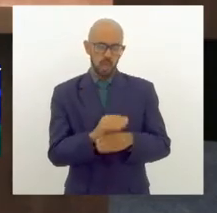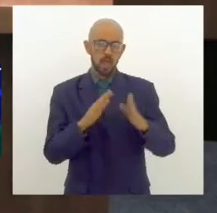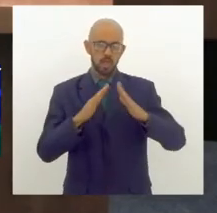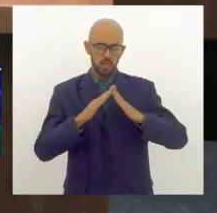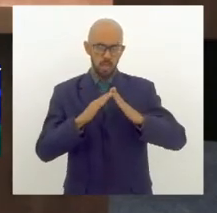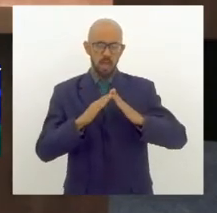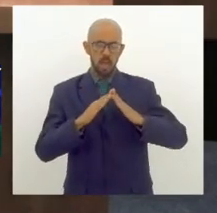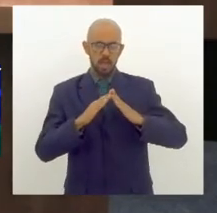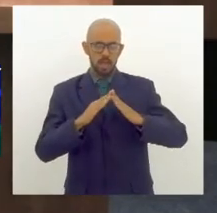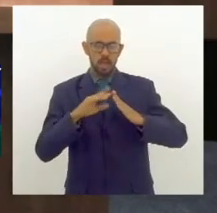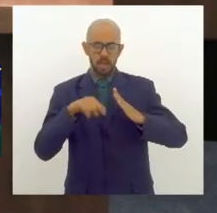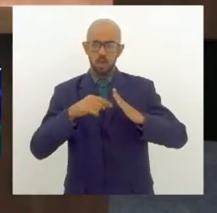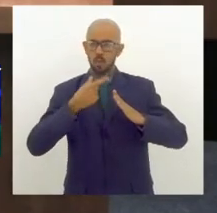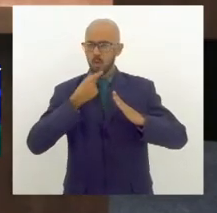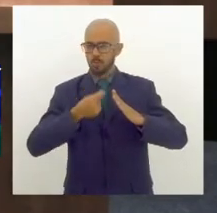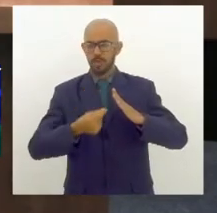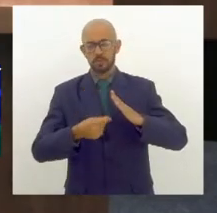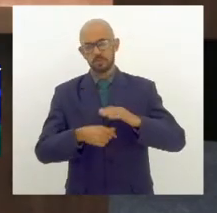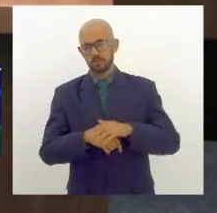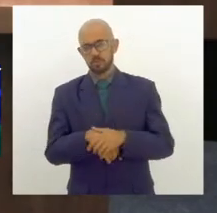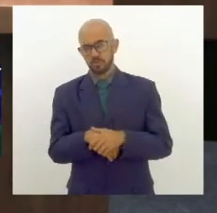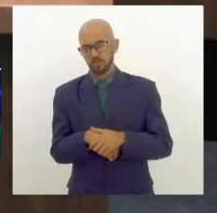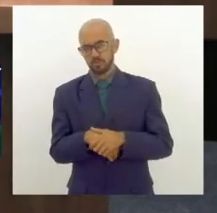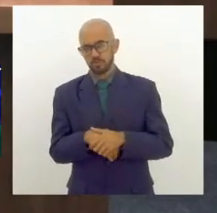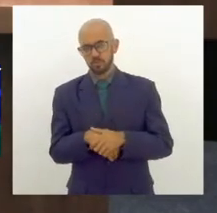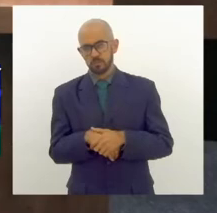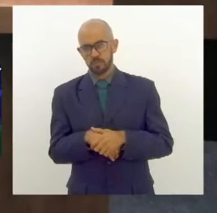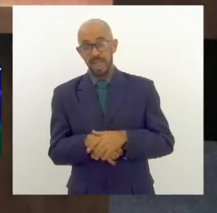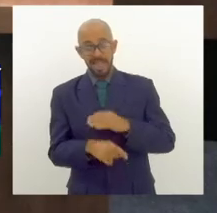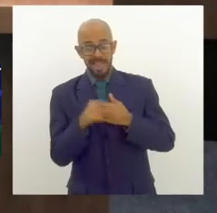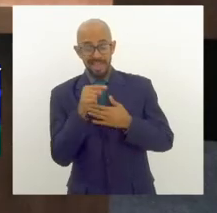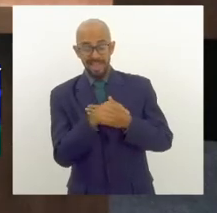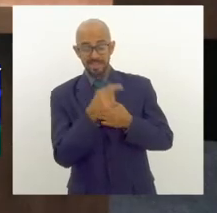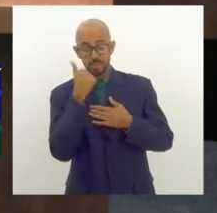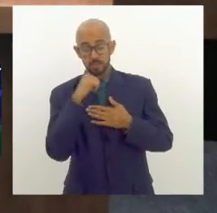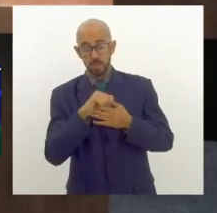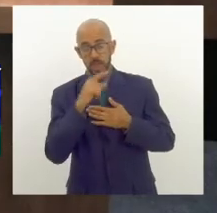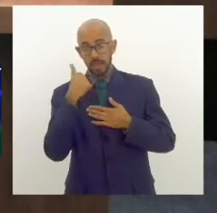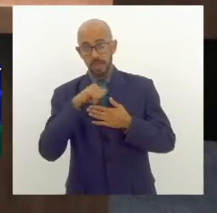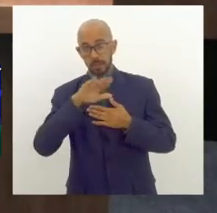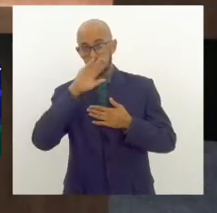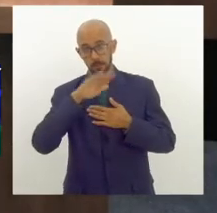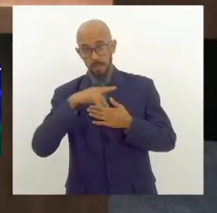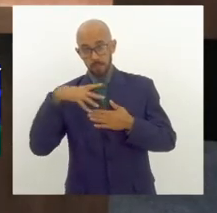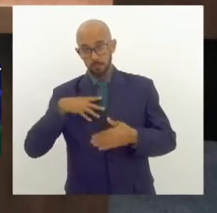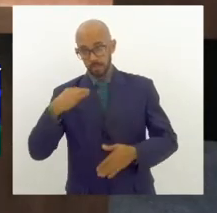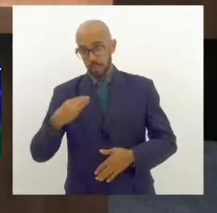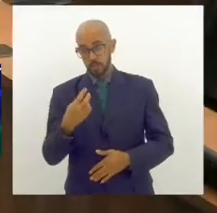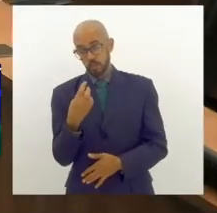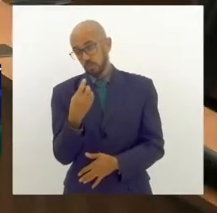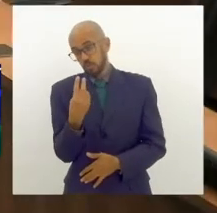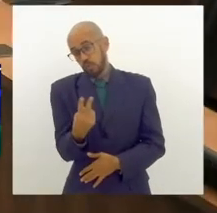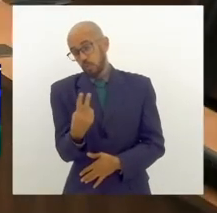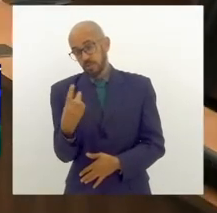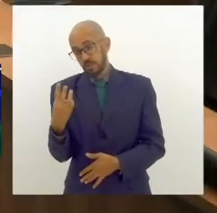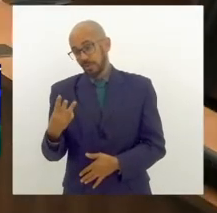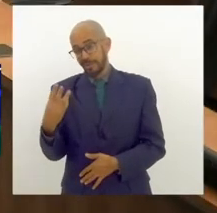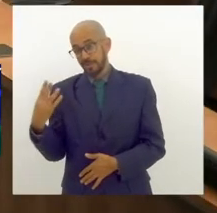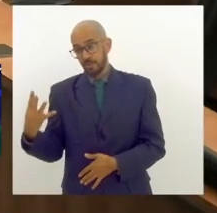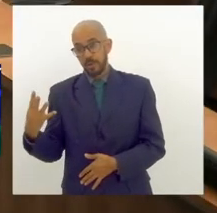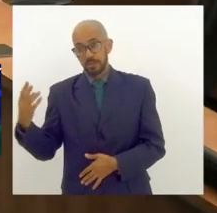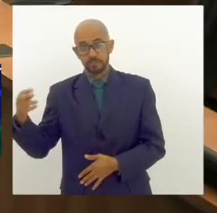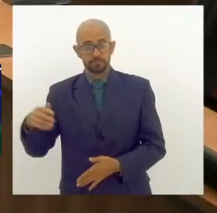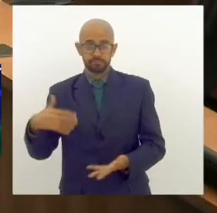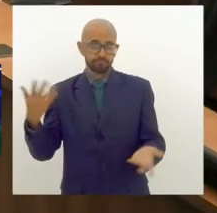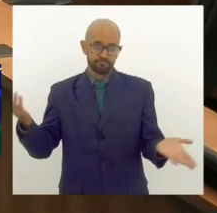Renata, é o homem. E aí esta mulher que é mãe de 1, 2, 3 filhos e não tem